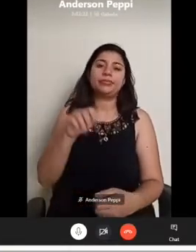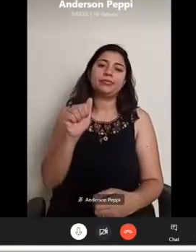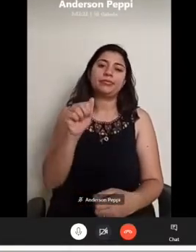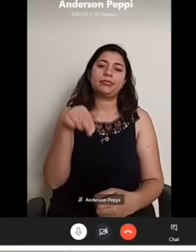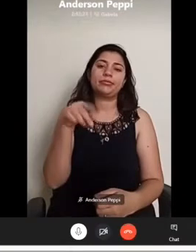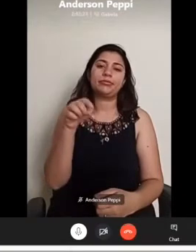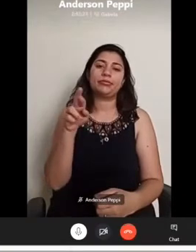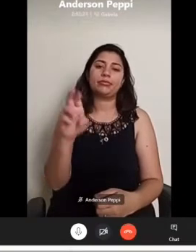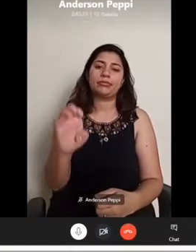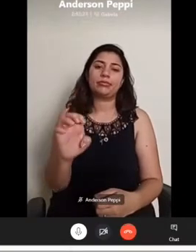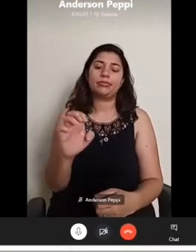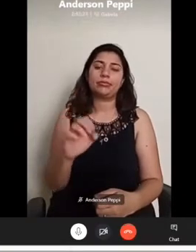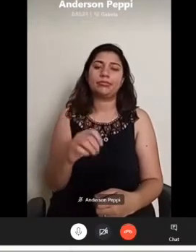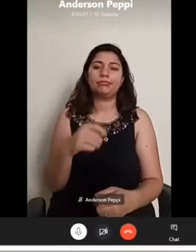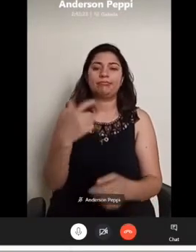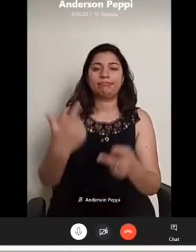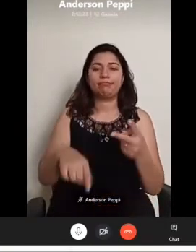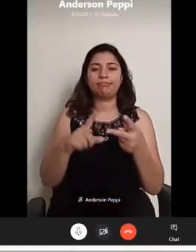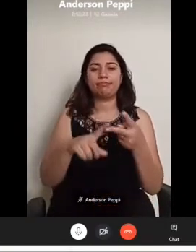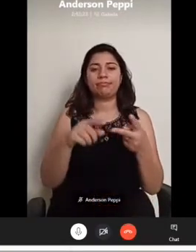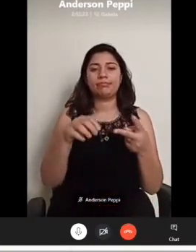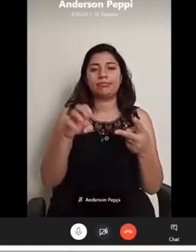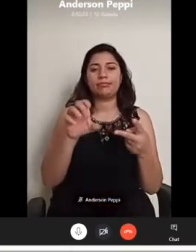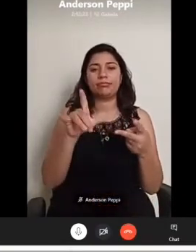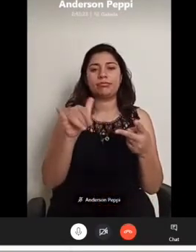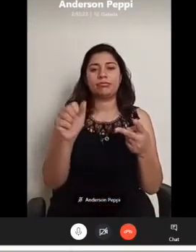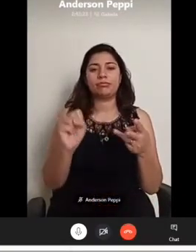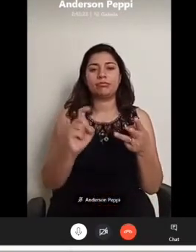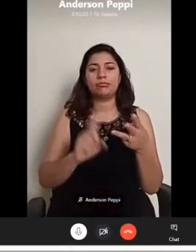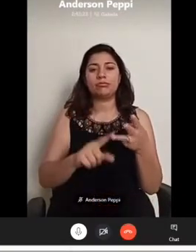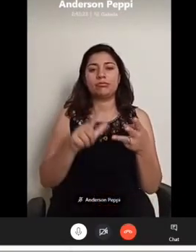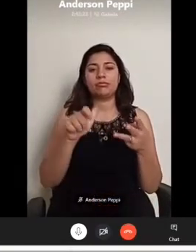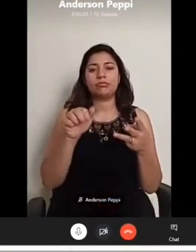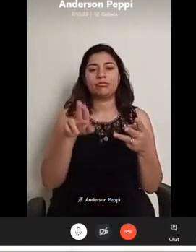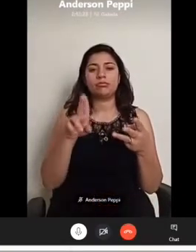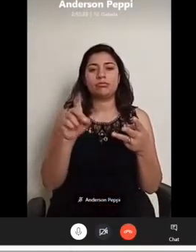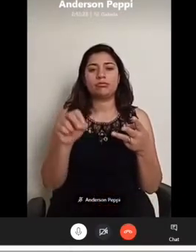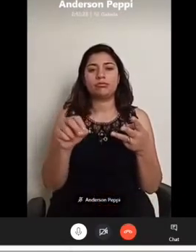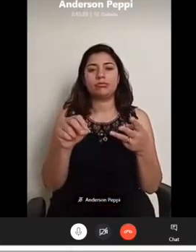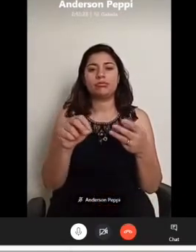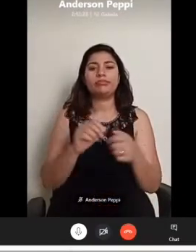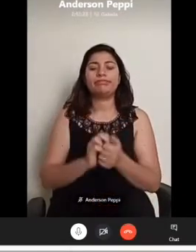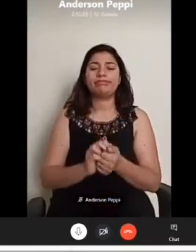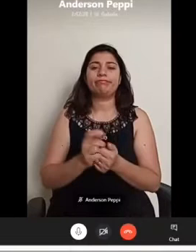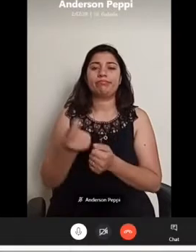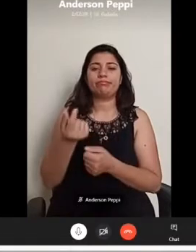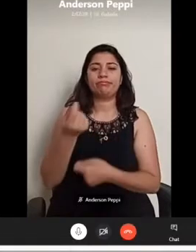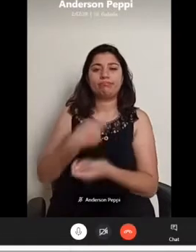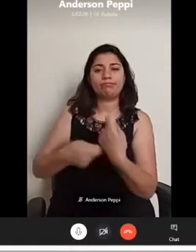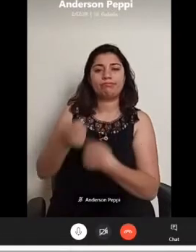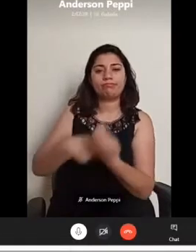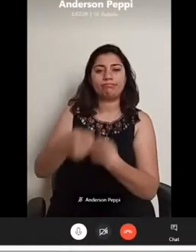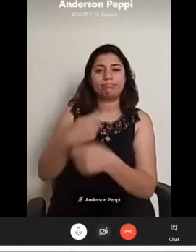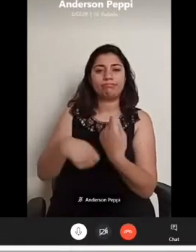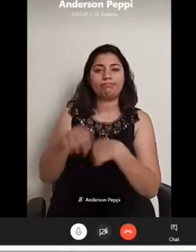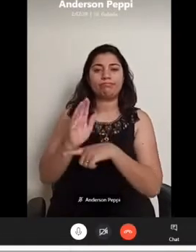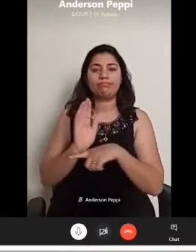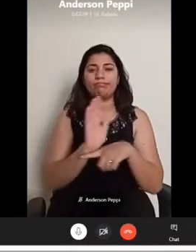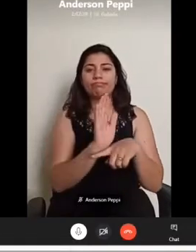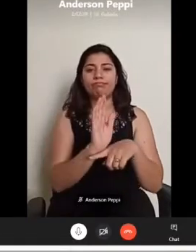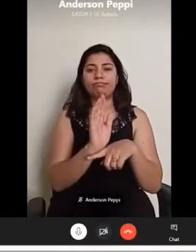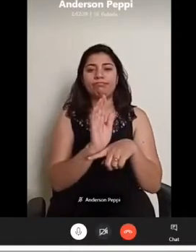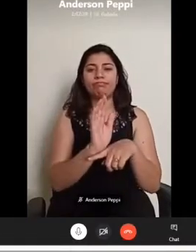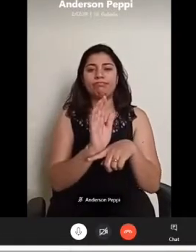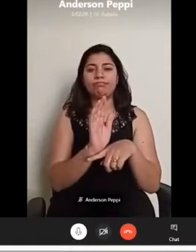Elias Marcelo Sleiman, Laudo Gomes da Silva. Comissão de Orçamento, Finanças e Contabilidade. Elias Marcelo